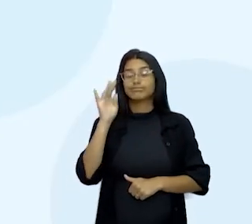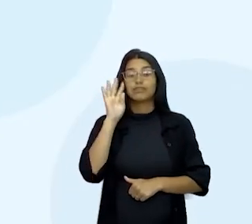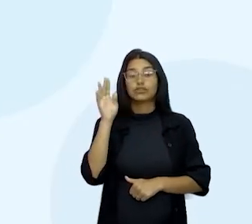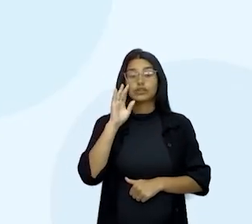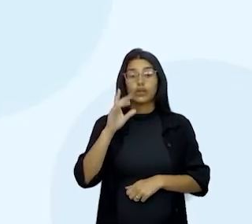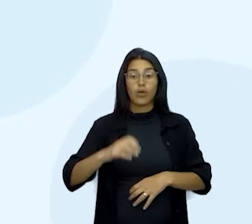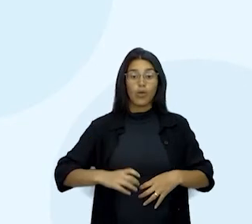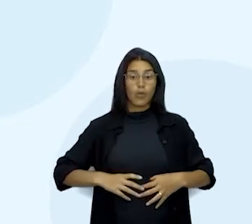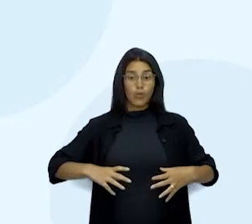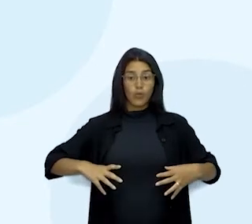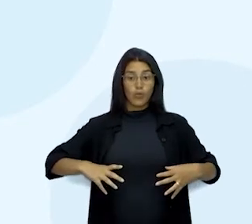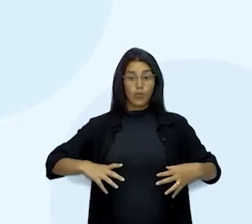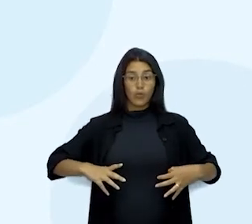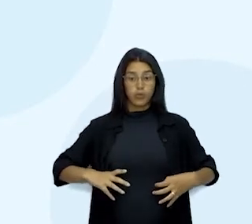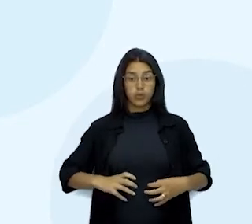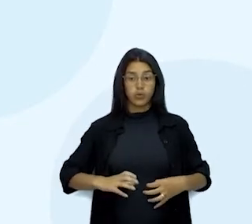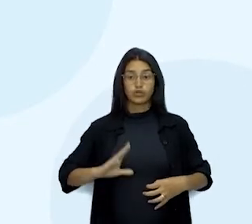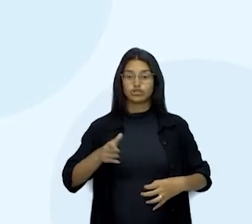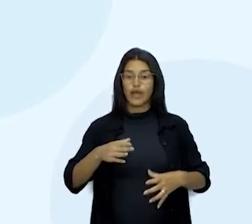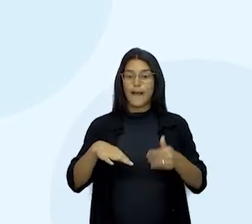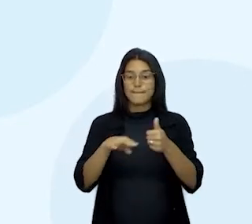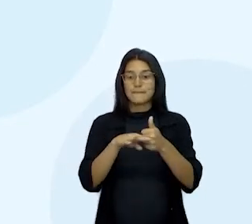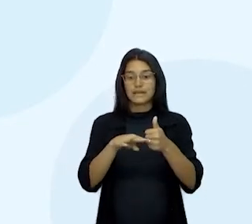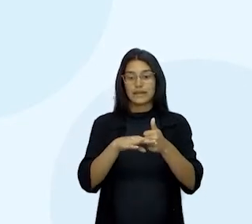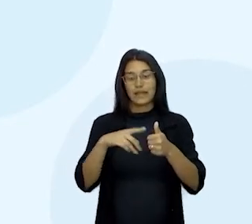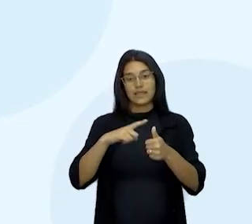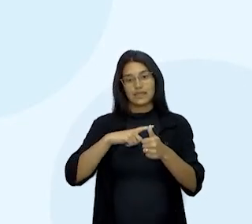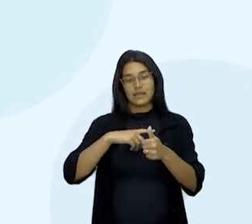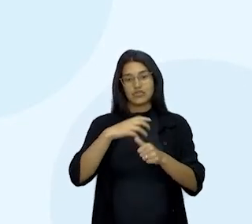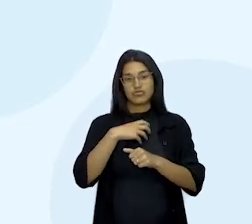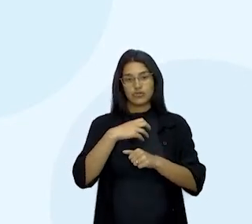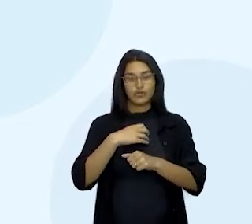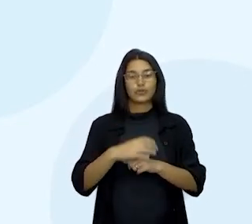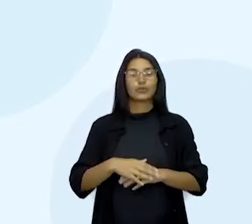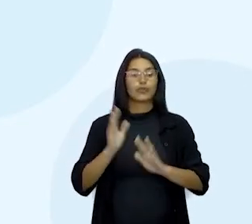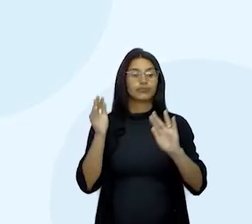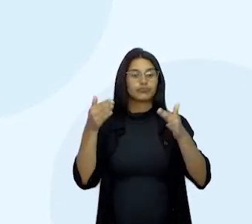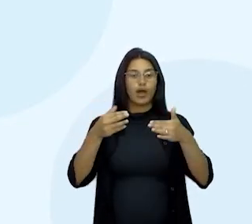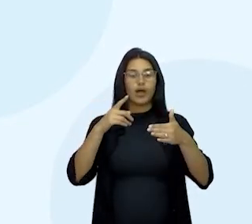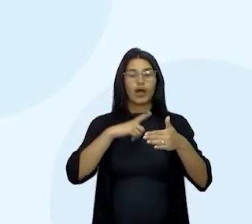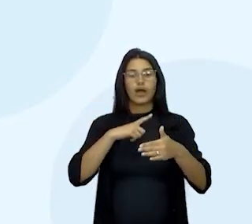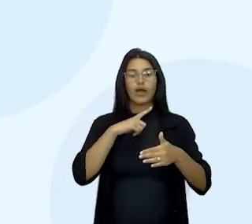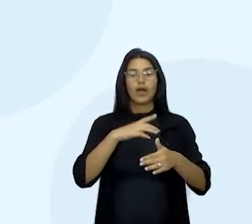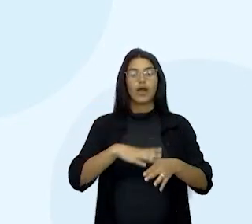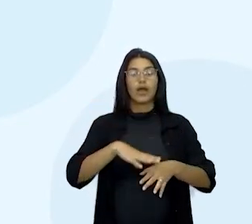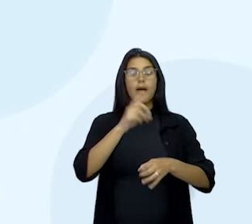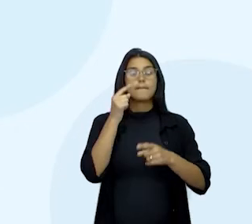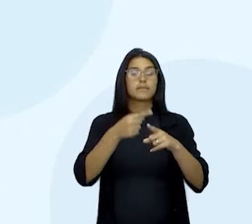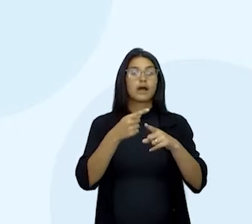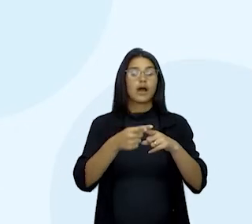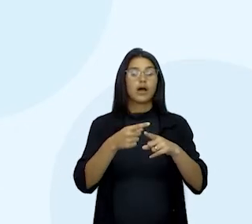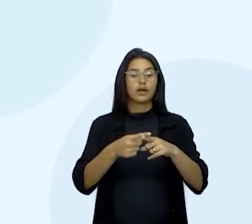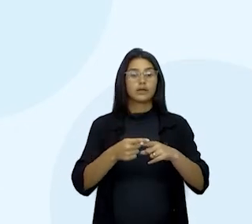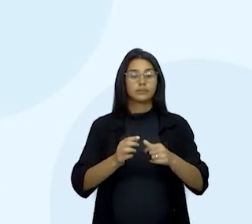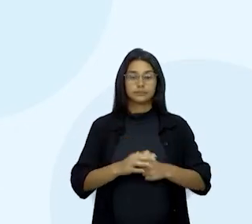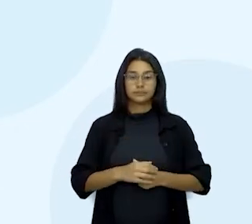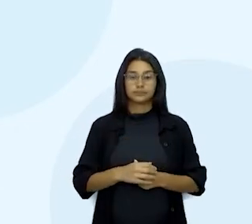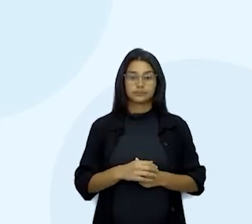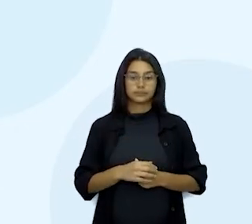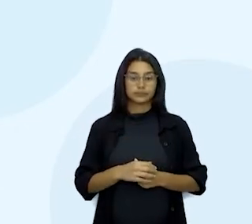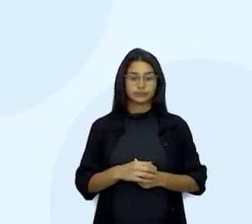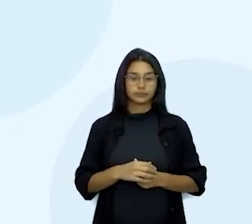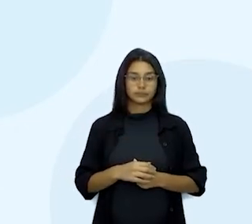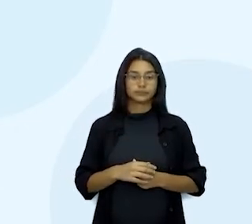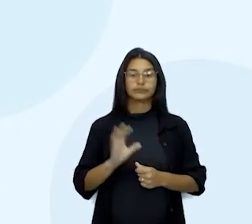normal, ele já reduz pela metade aí essa configuração da concentração de ar por conta da pressão, tá certo?